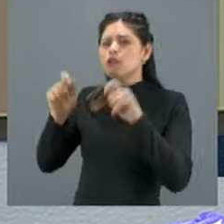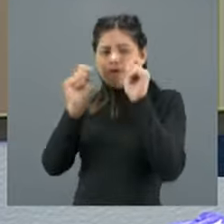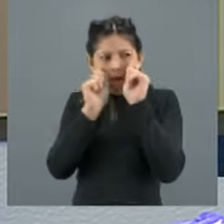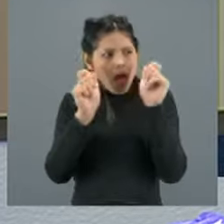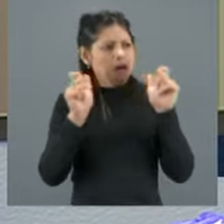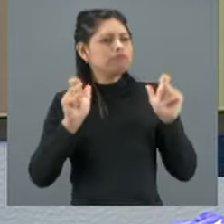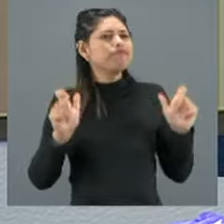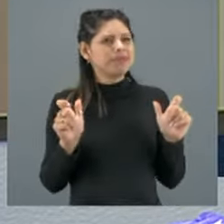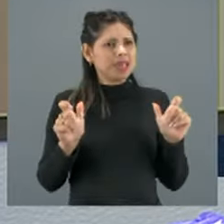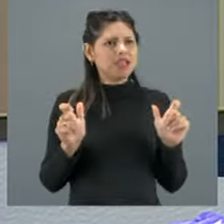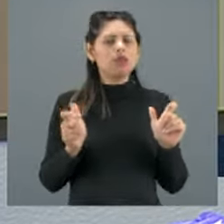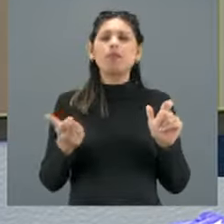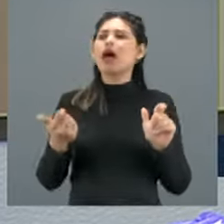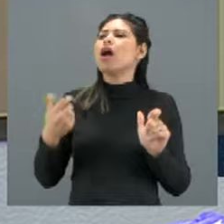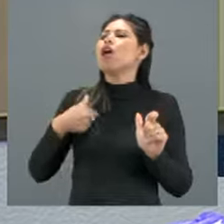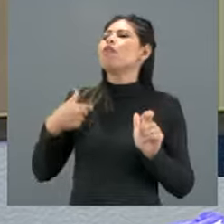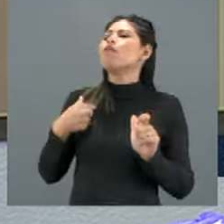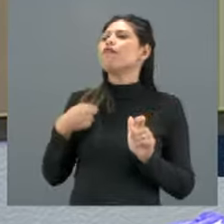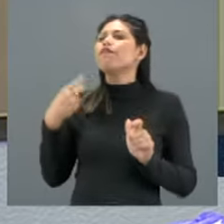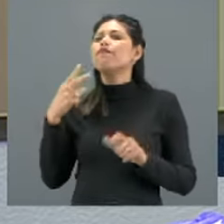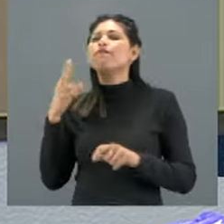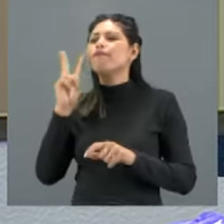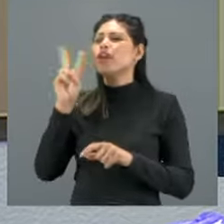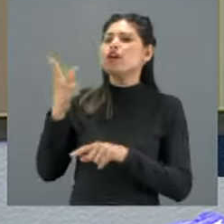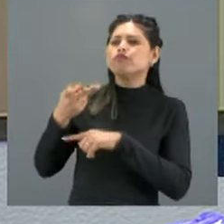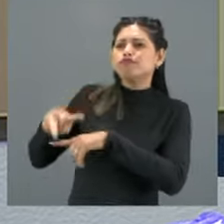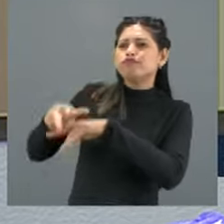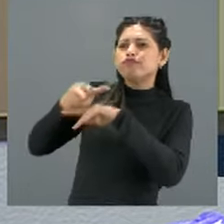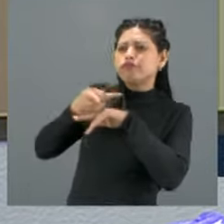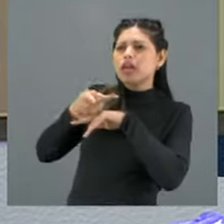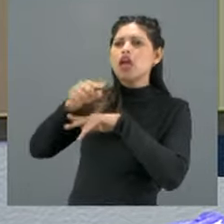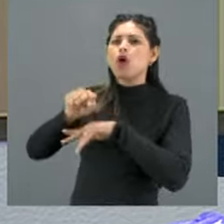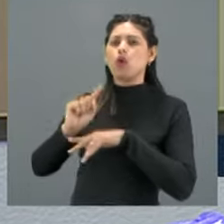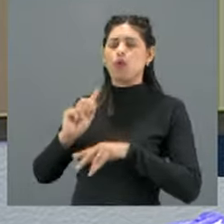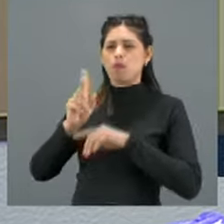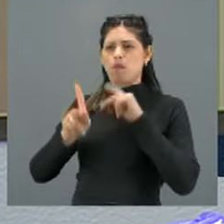indígenas. Em cada estado.